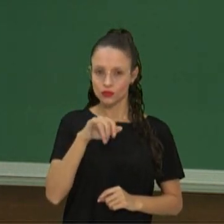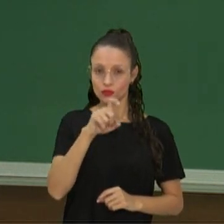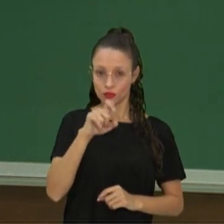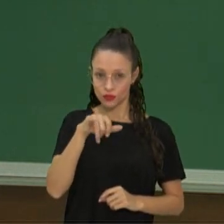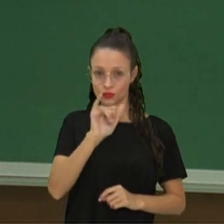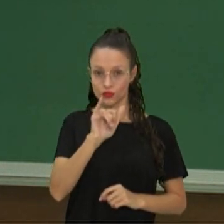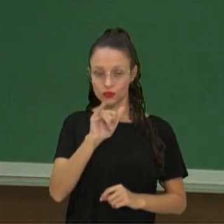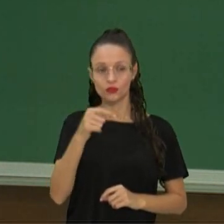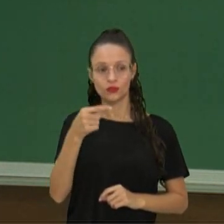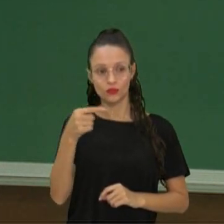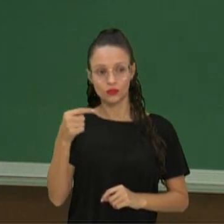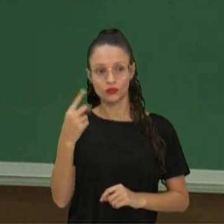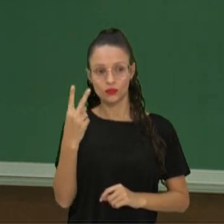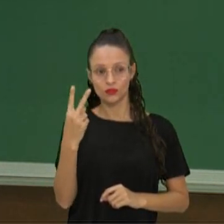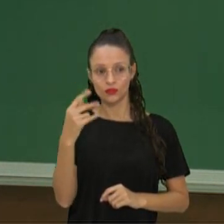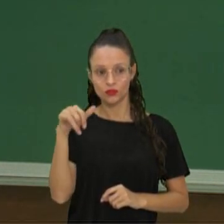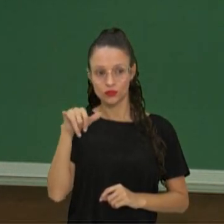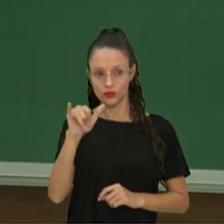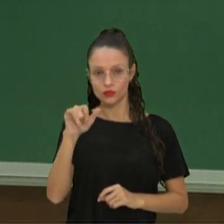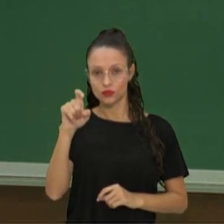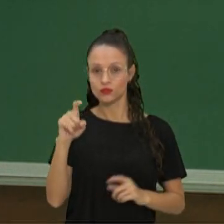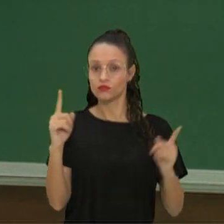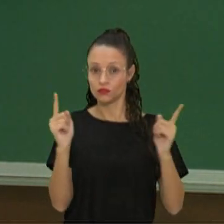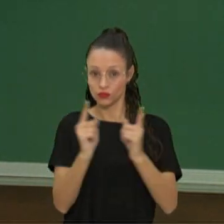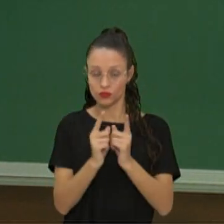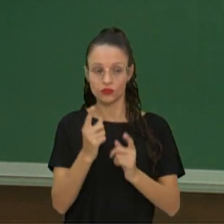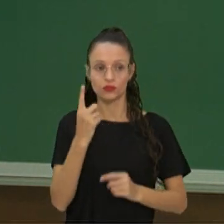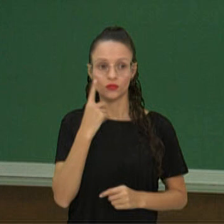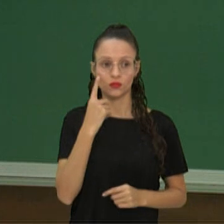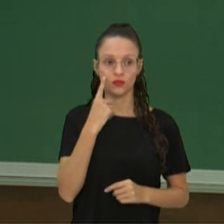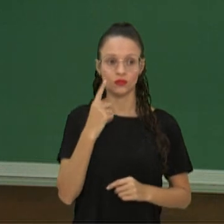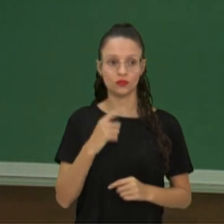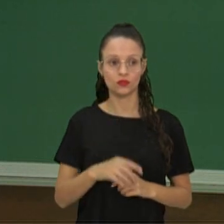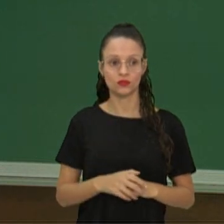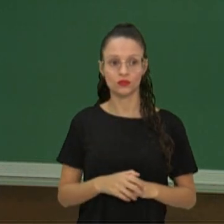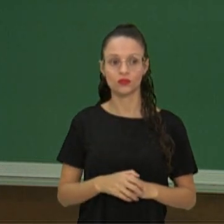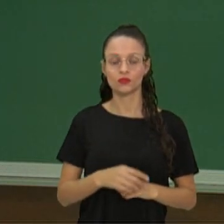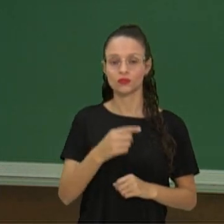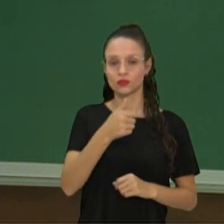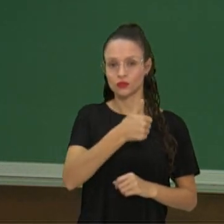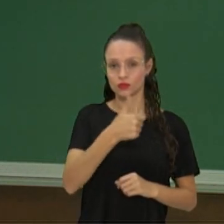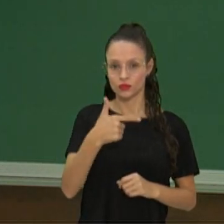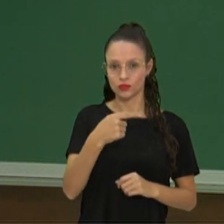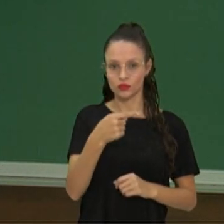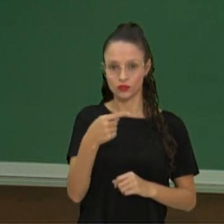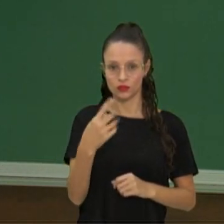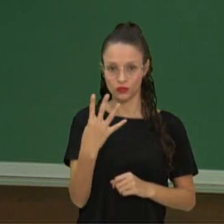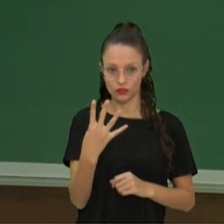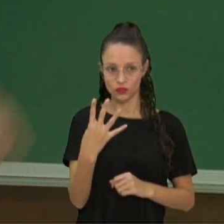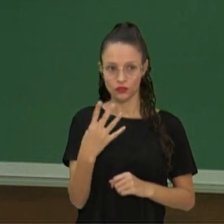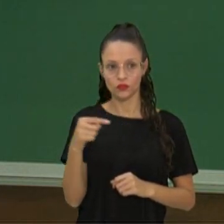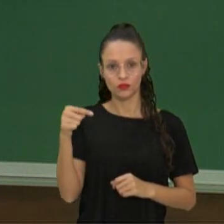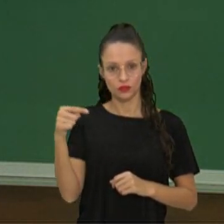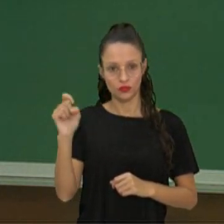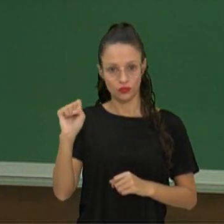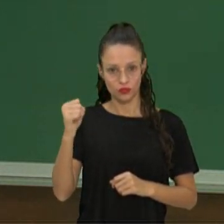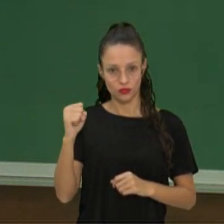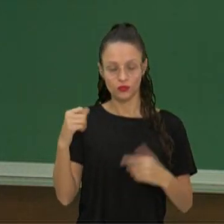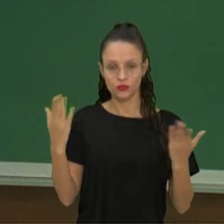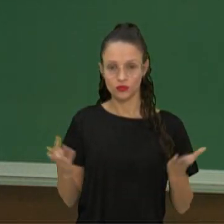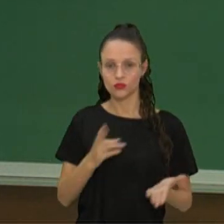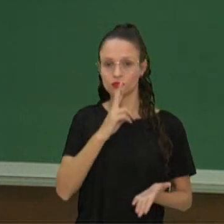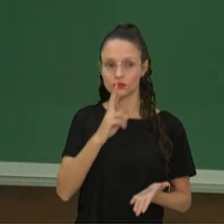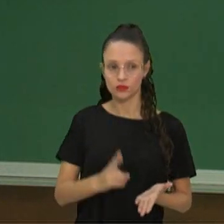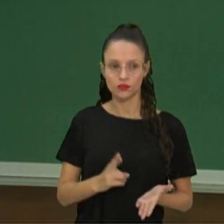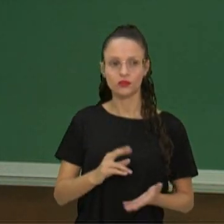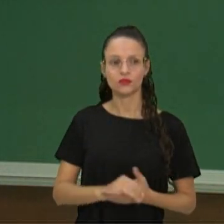12xy são termos semelhantes, então a gente reduz. Menos 12 mais 4 dá menos 8. Então o resultado